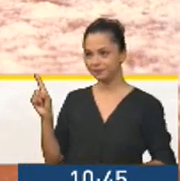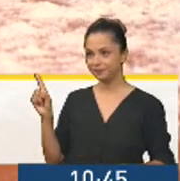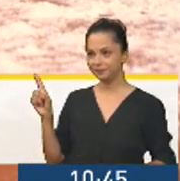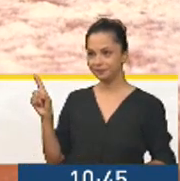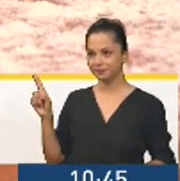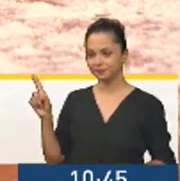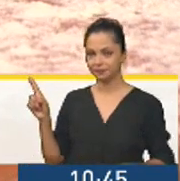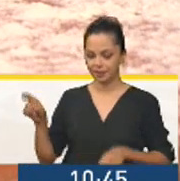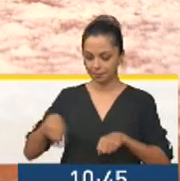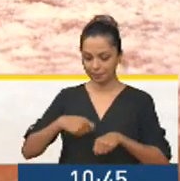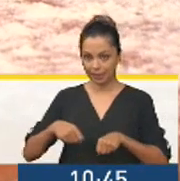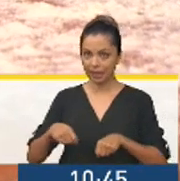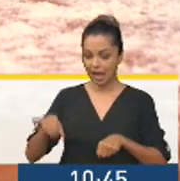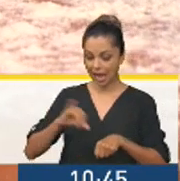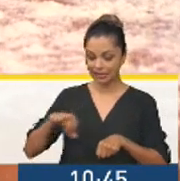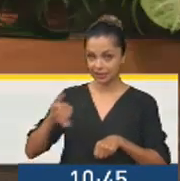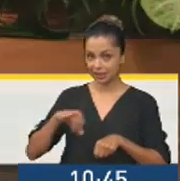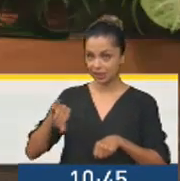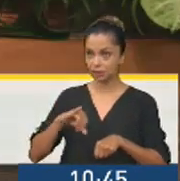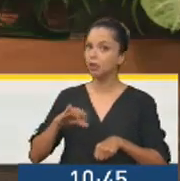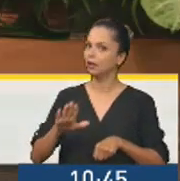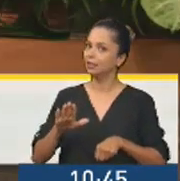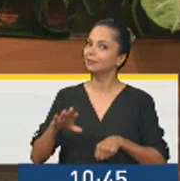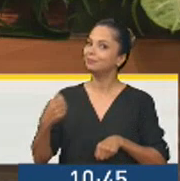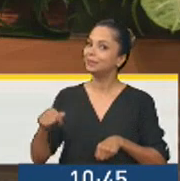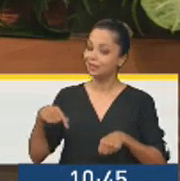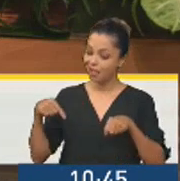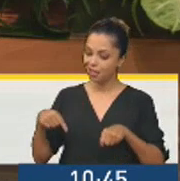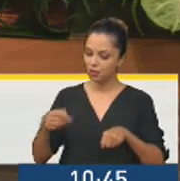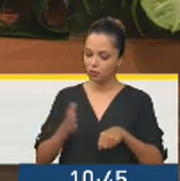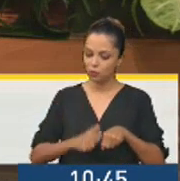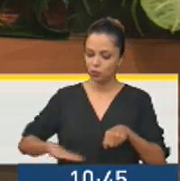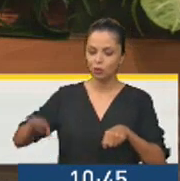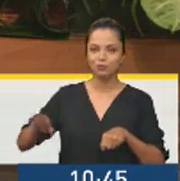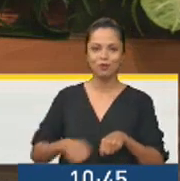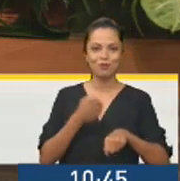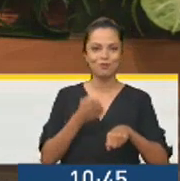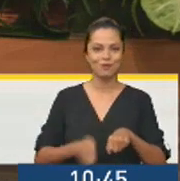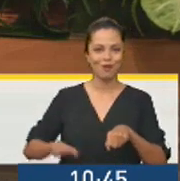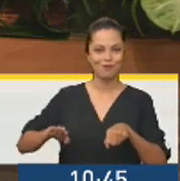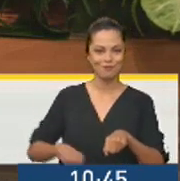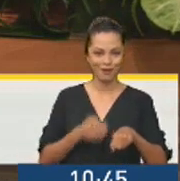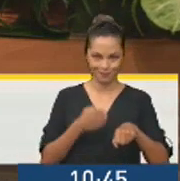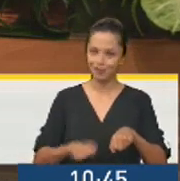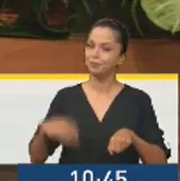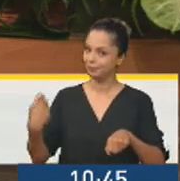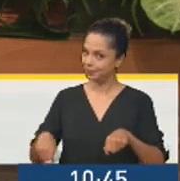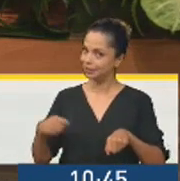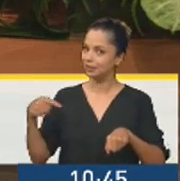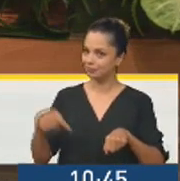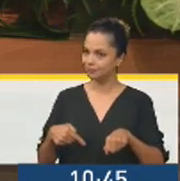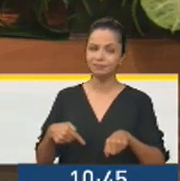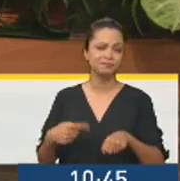Azeite na frigideira. É importante ser uma frigideira de teflon. Não tem segredo nenhum. E para mim